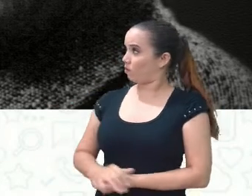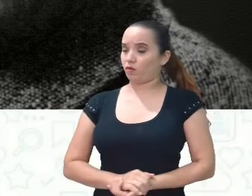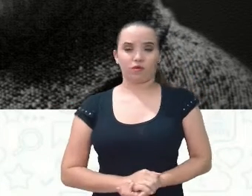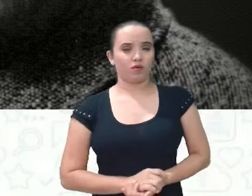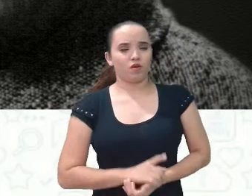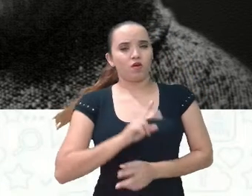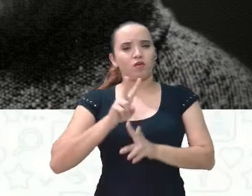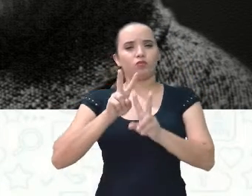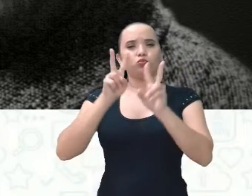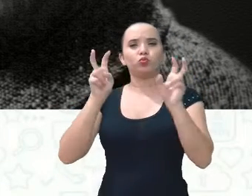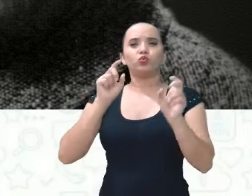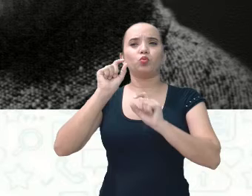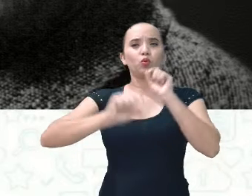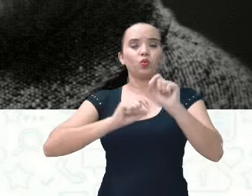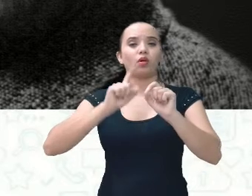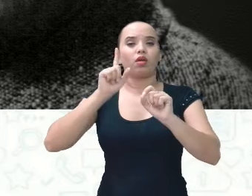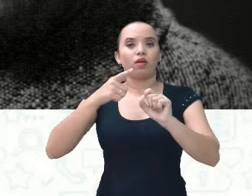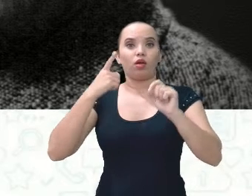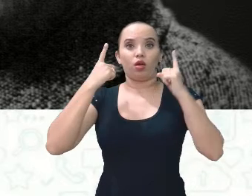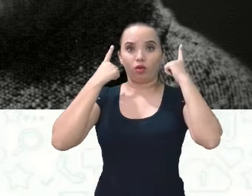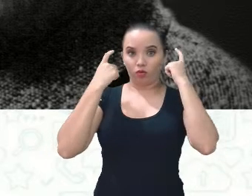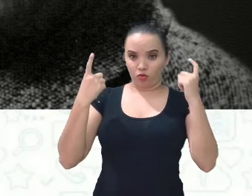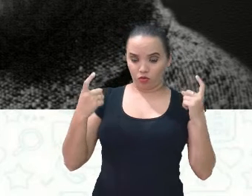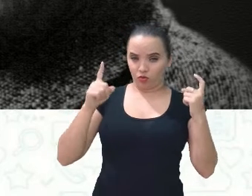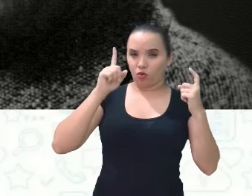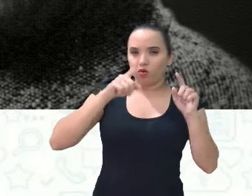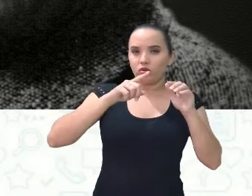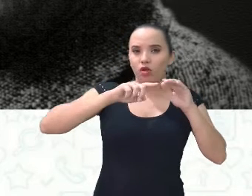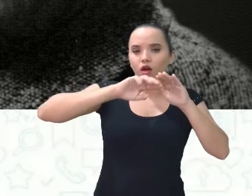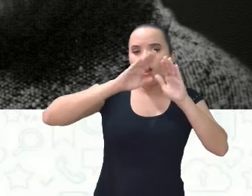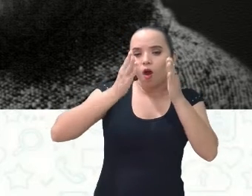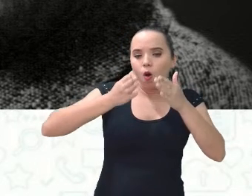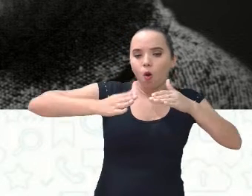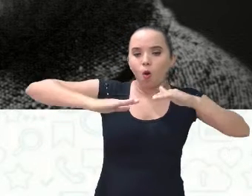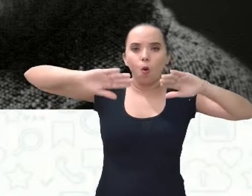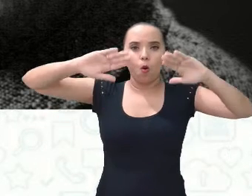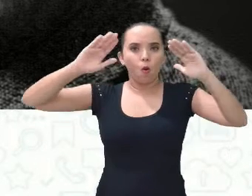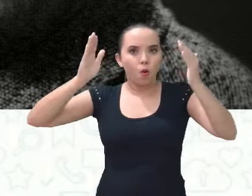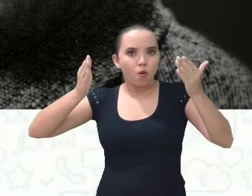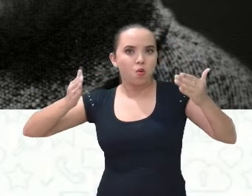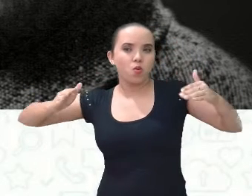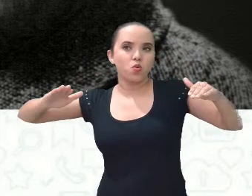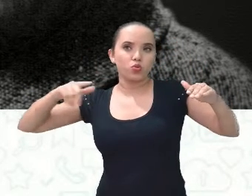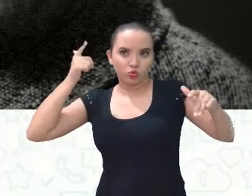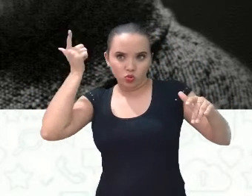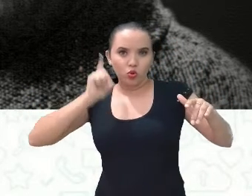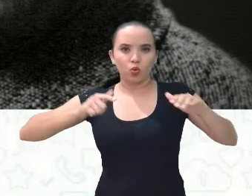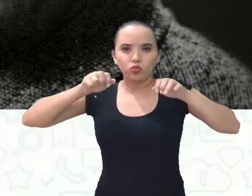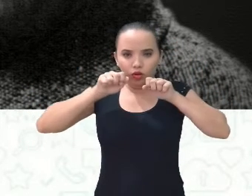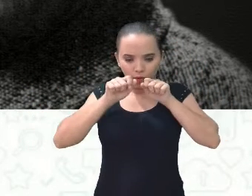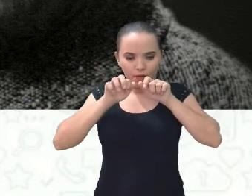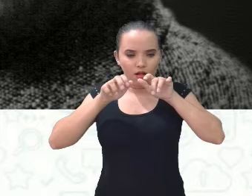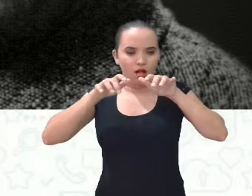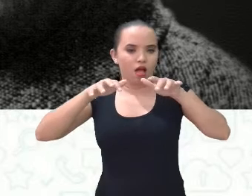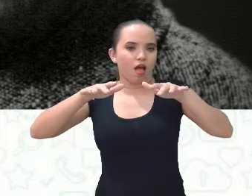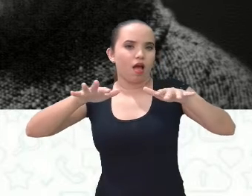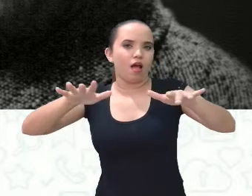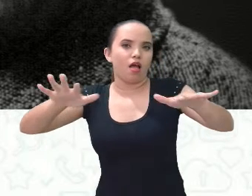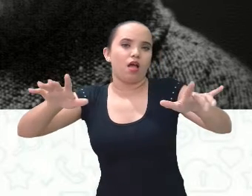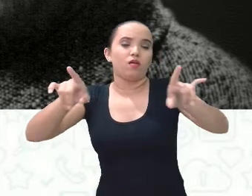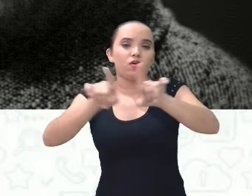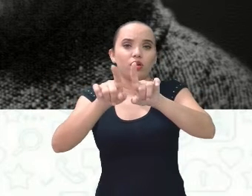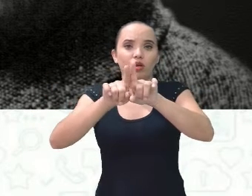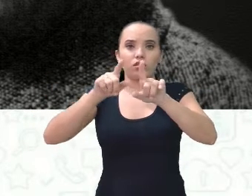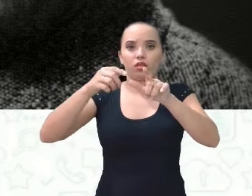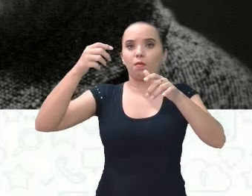que os sons são ondas capazes de se propagar pelo ar e por outros meios, como a água,